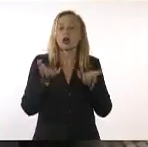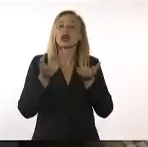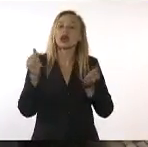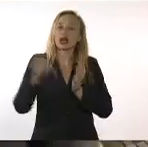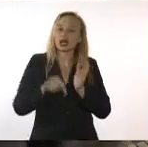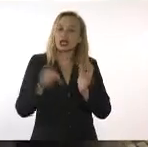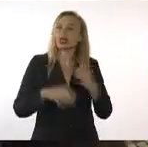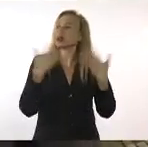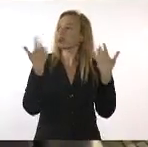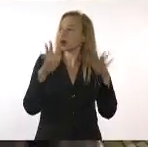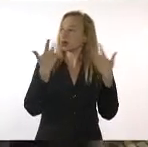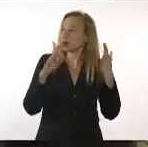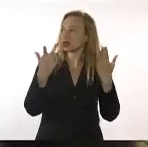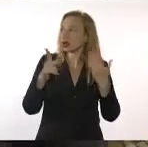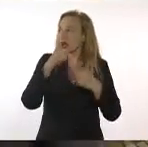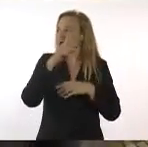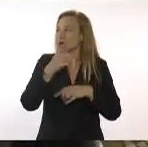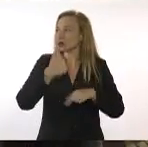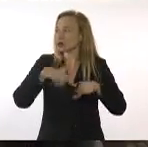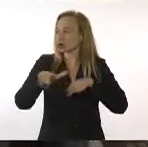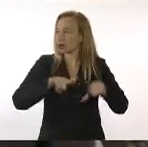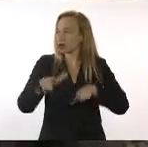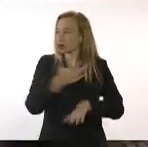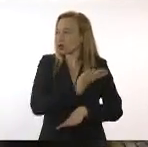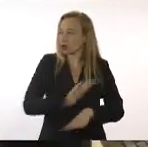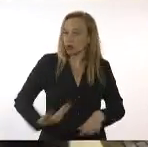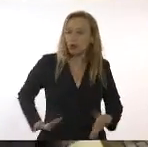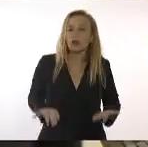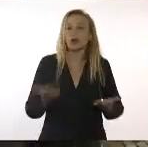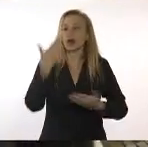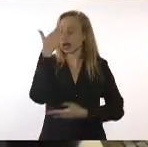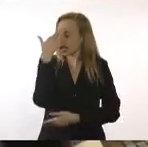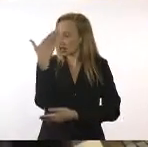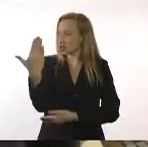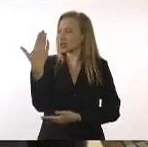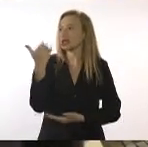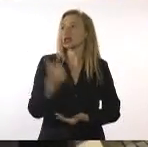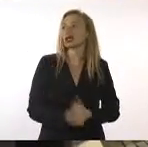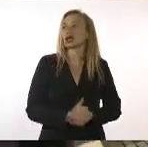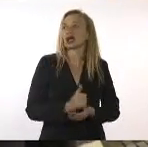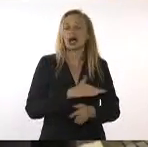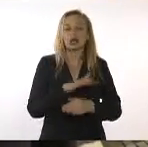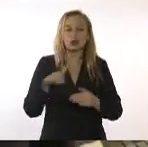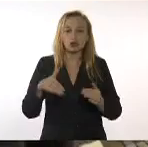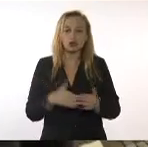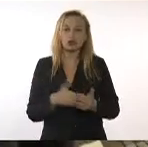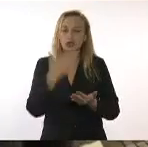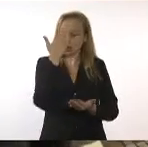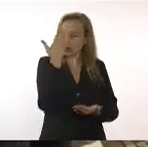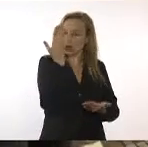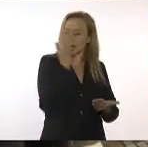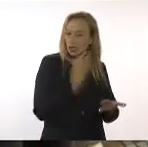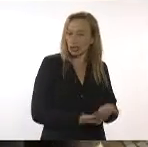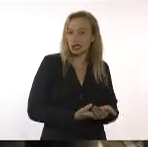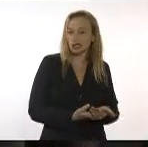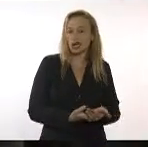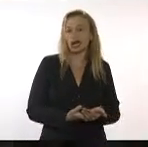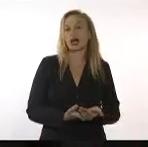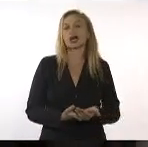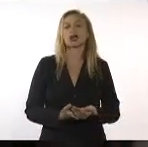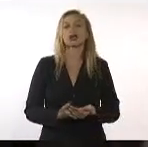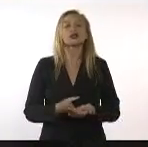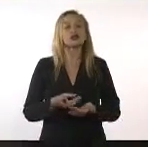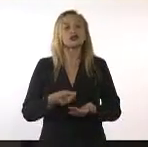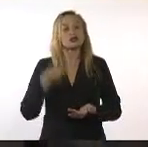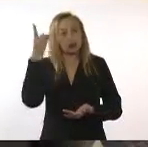saudar os servidores públicos agradecer a confiança nos deputado ciro presidente da casa e